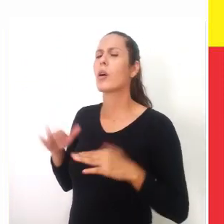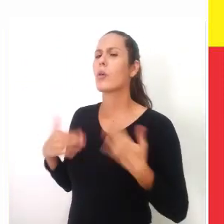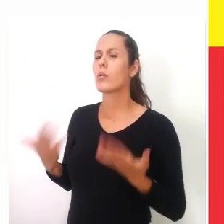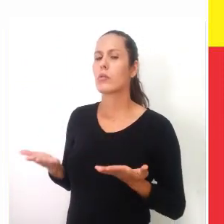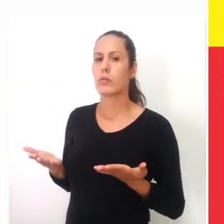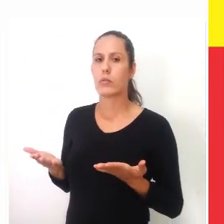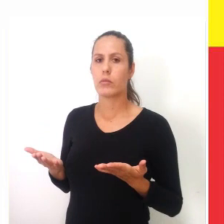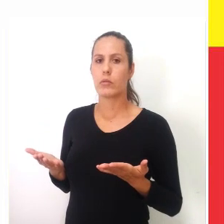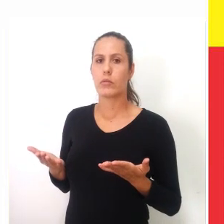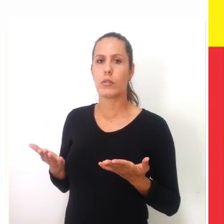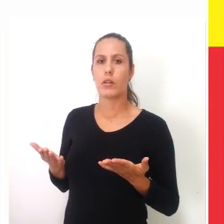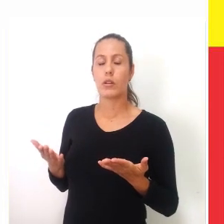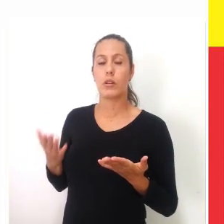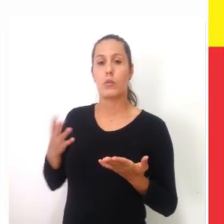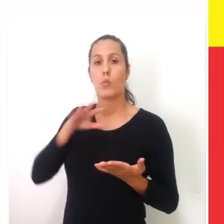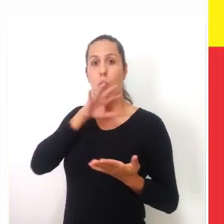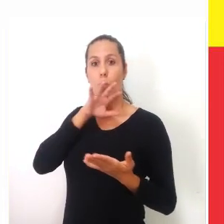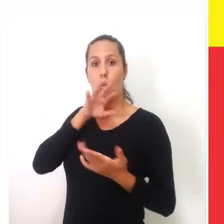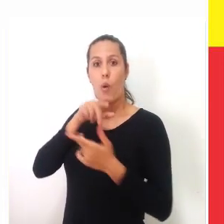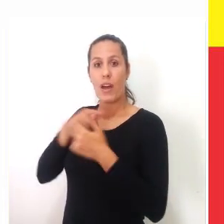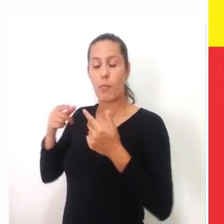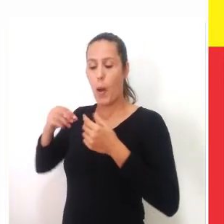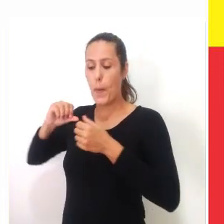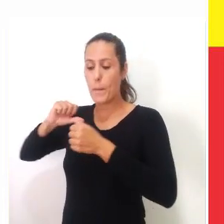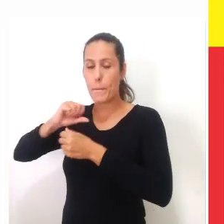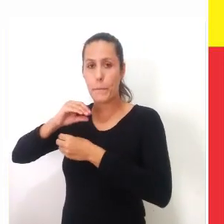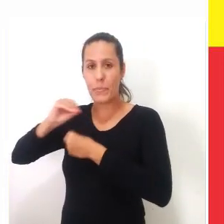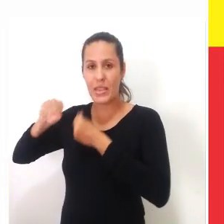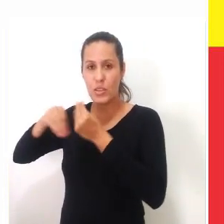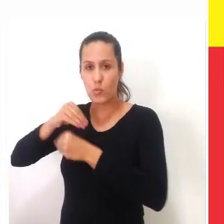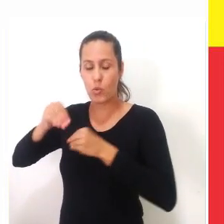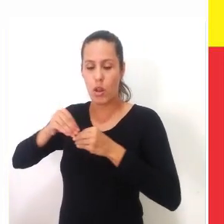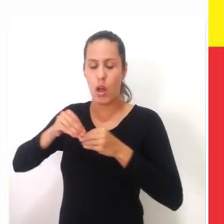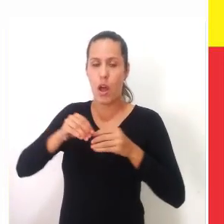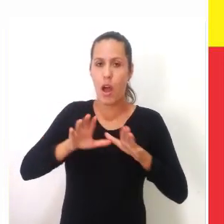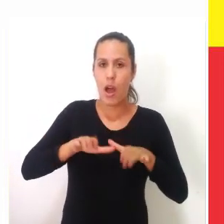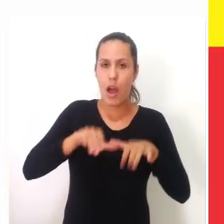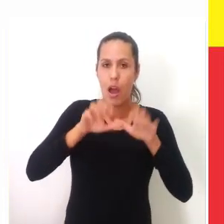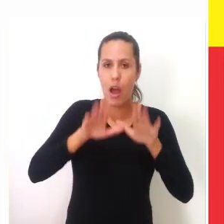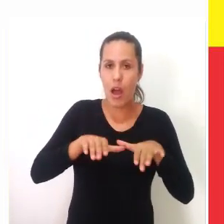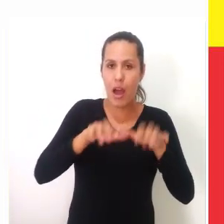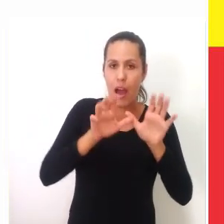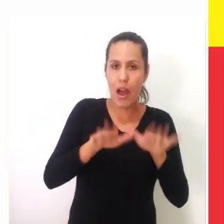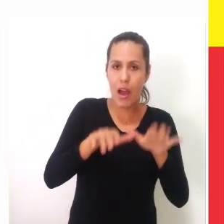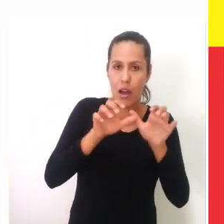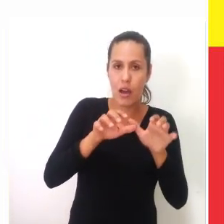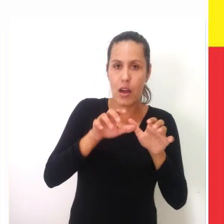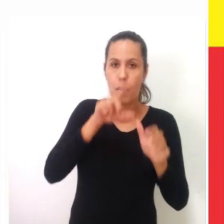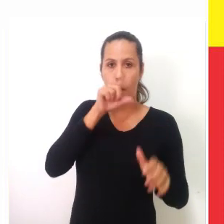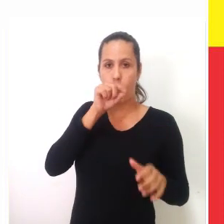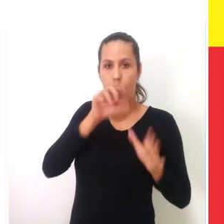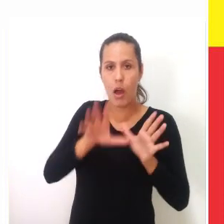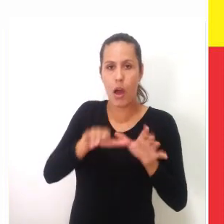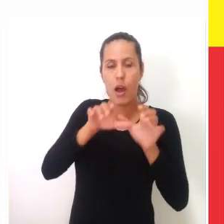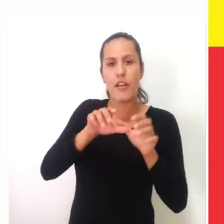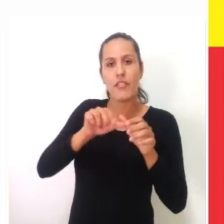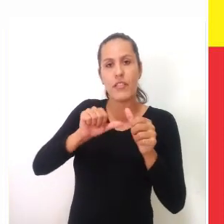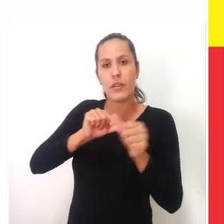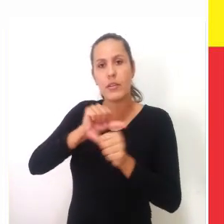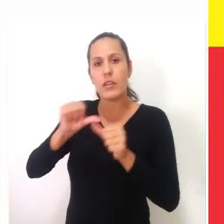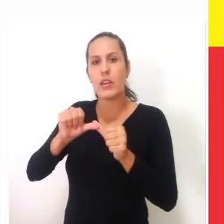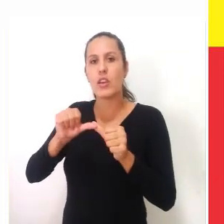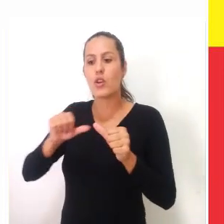mais é que um híbrido. Ele é uma mistura de uma ave com um